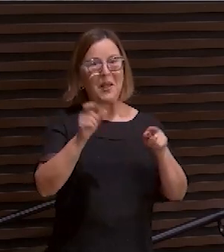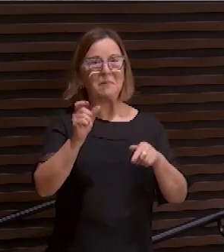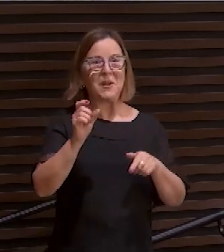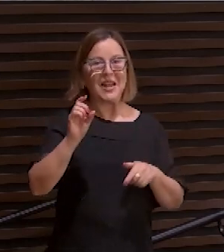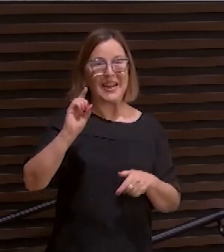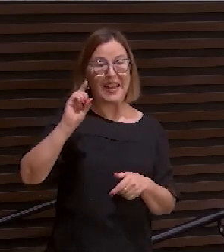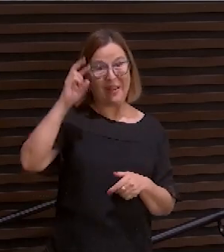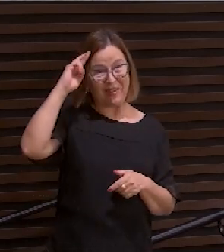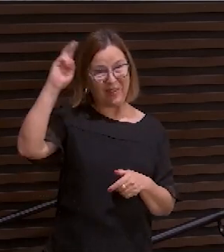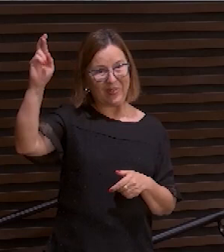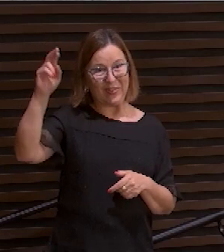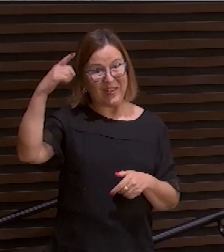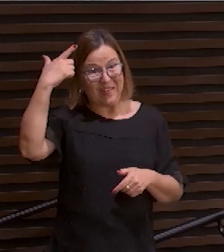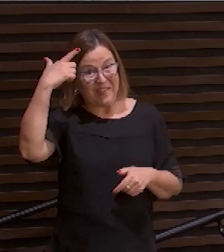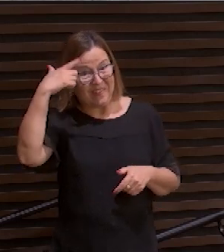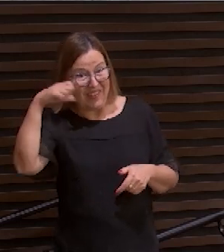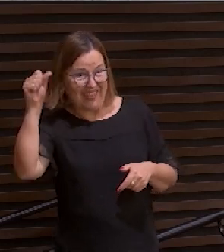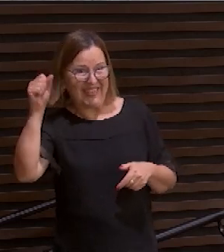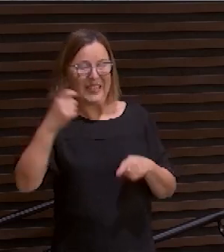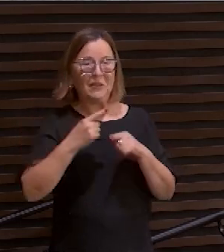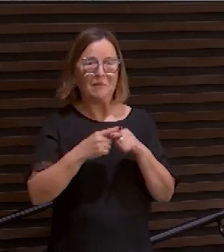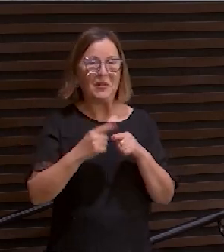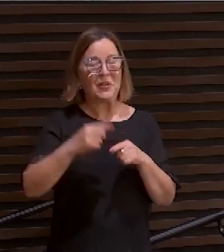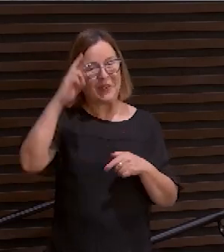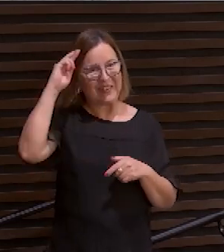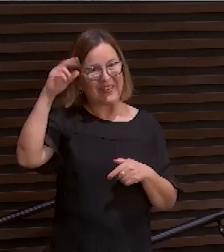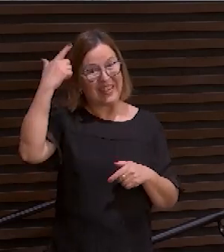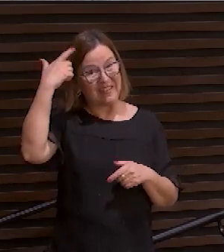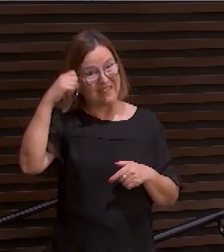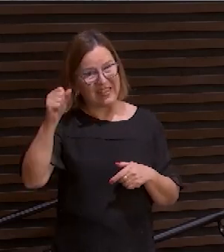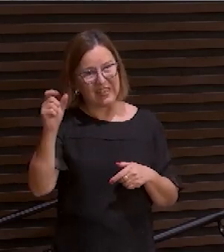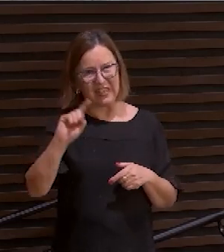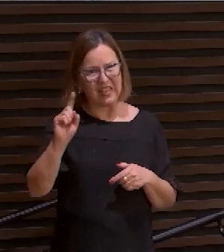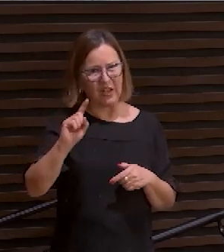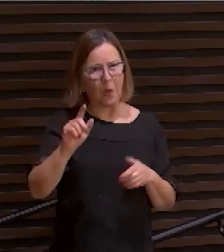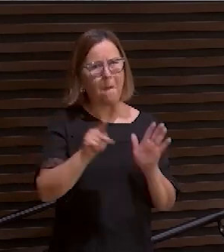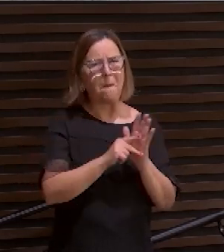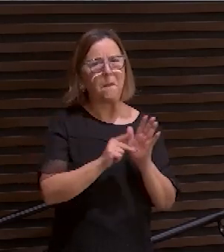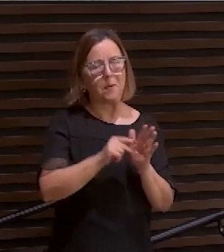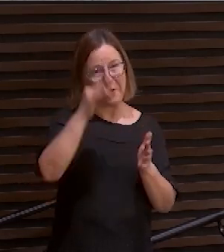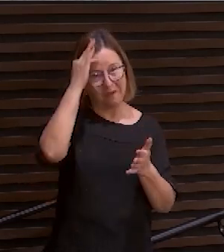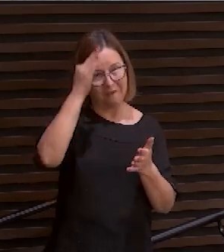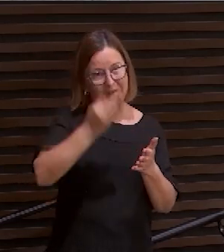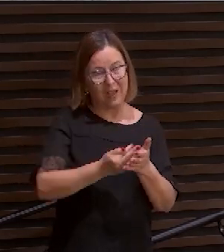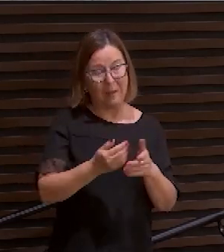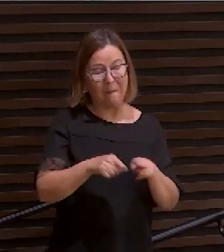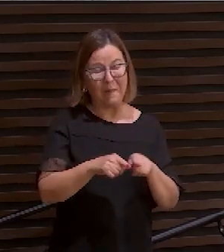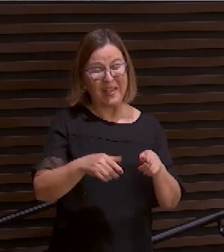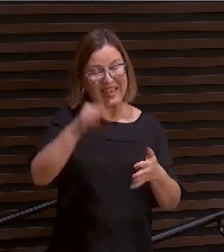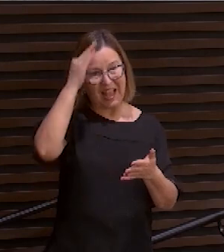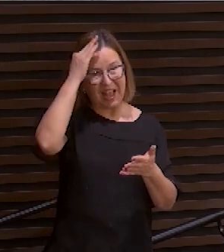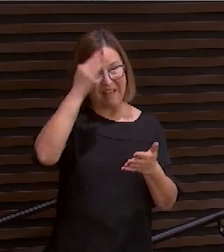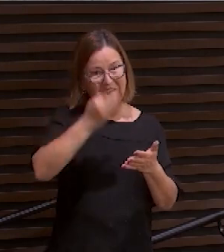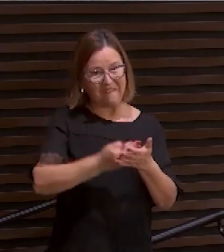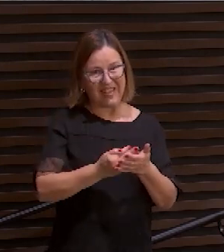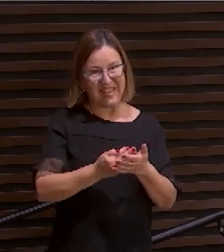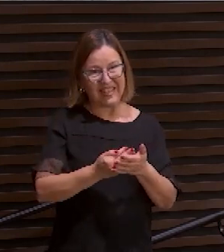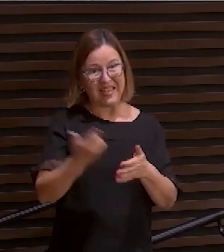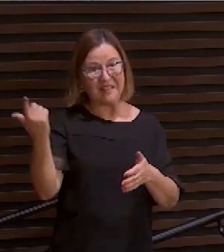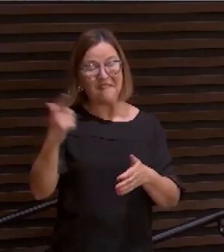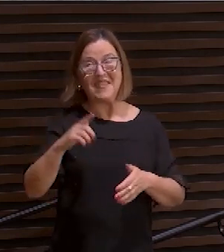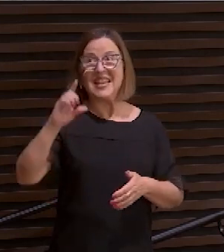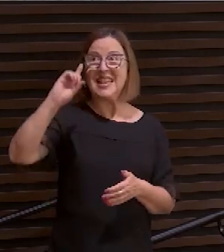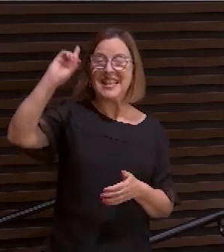Porque Ele é que vence. Não é a sua fé, é a fé dele mesmo